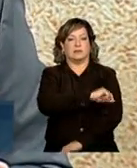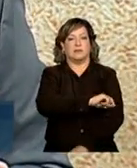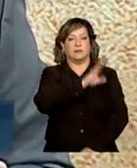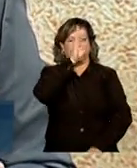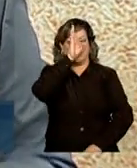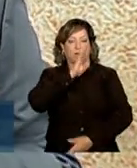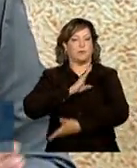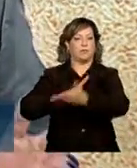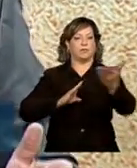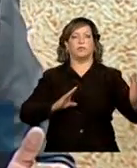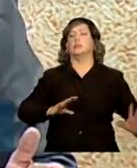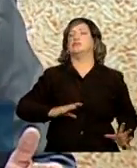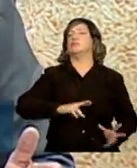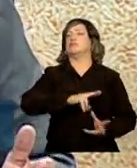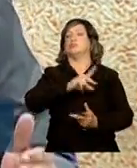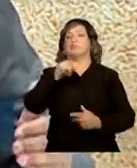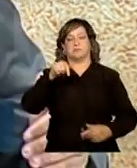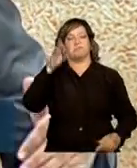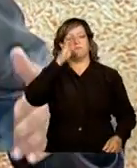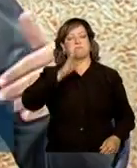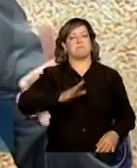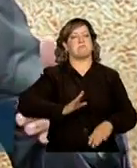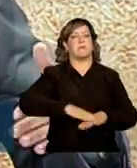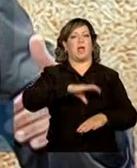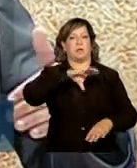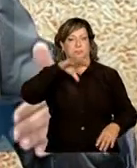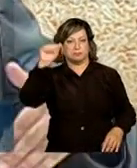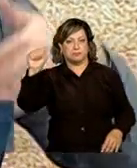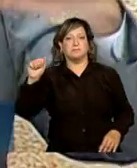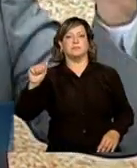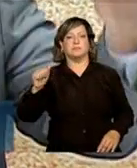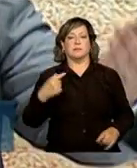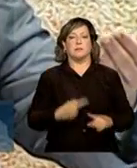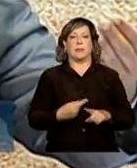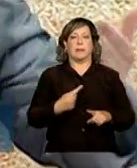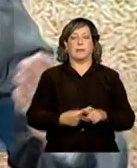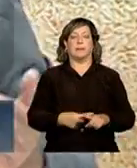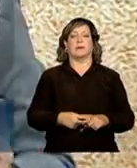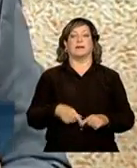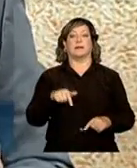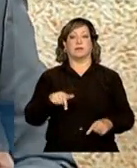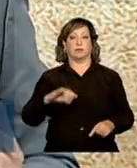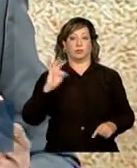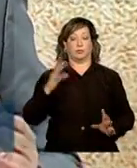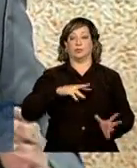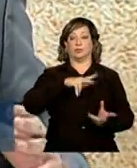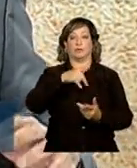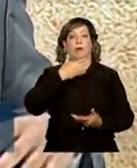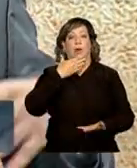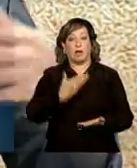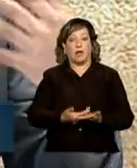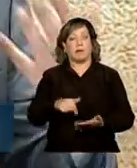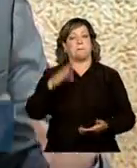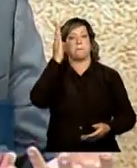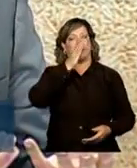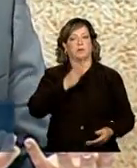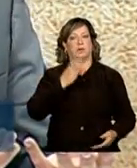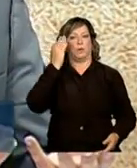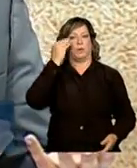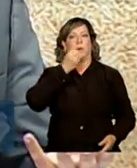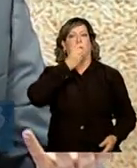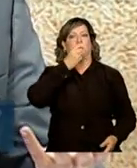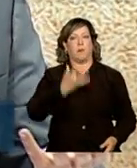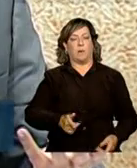inteiro certamente será maior isso nos coloca ainda mais em referência Mundial para isso oferecer